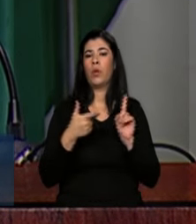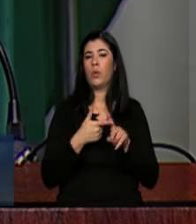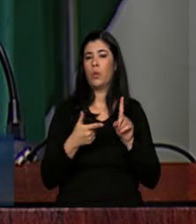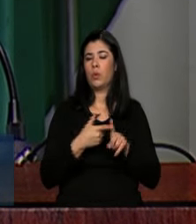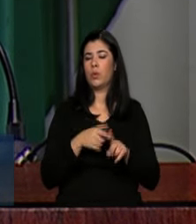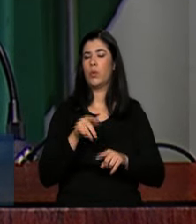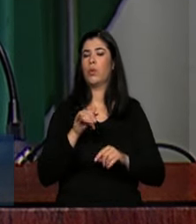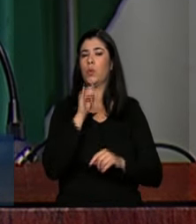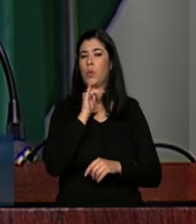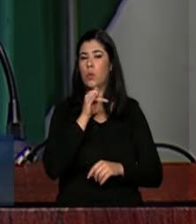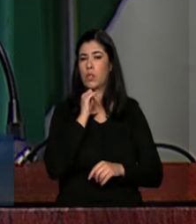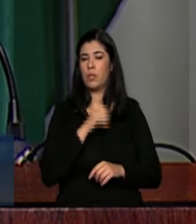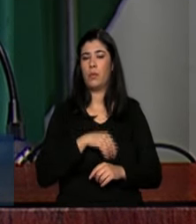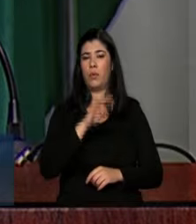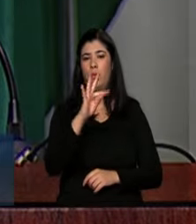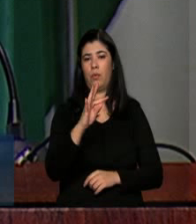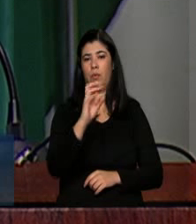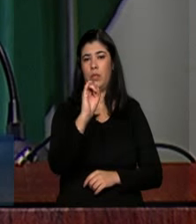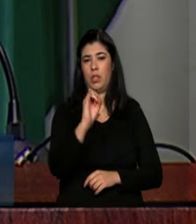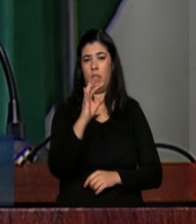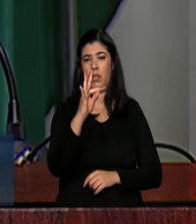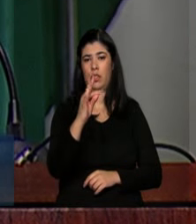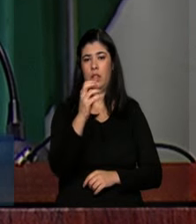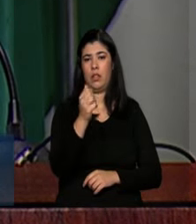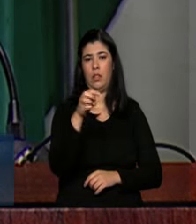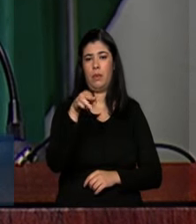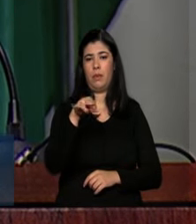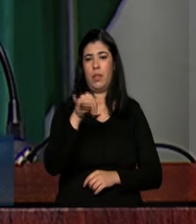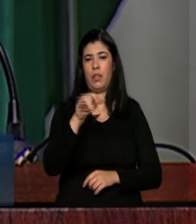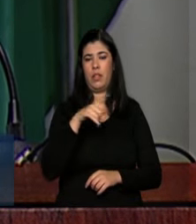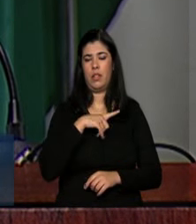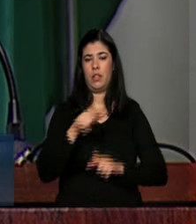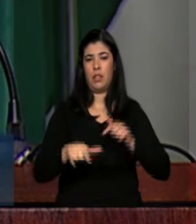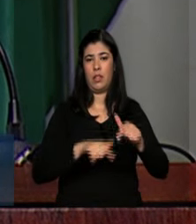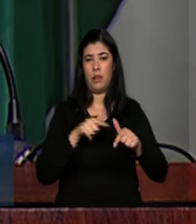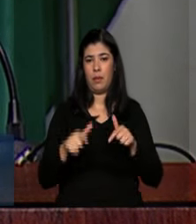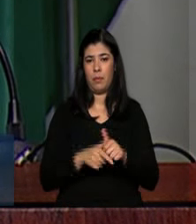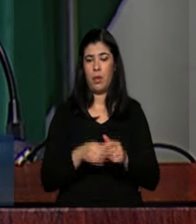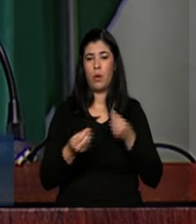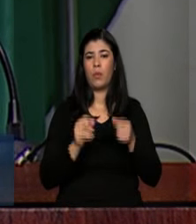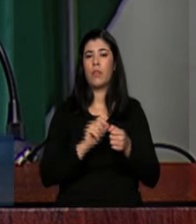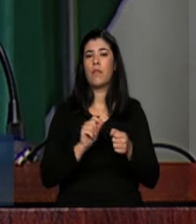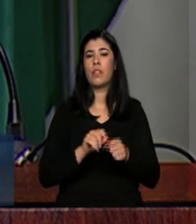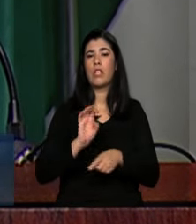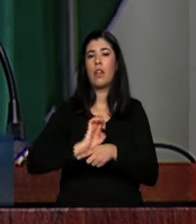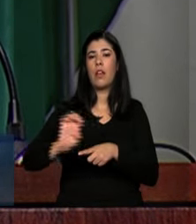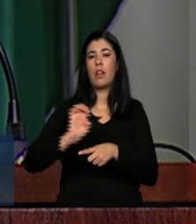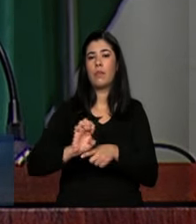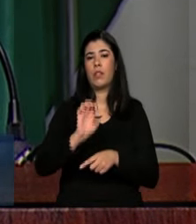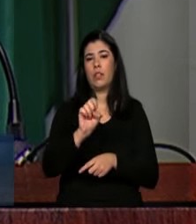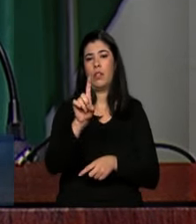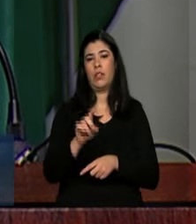tem atuado diligentemente para promover a exportação de bens e serviços brasileiros.